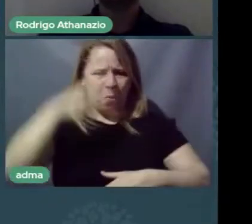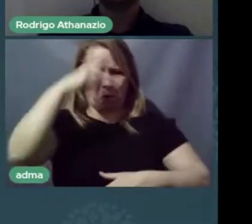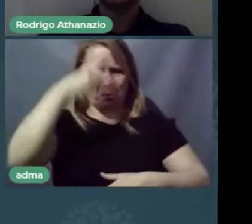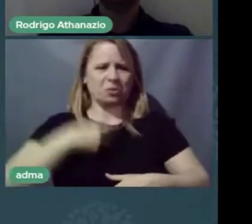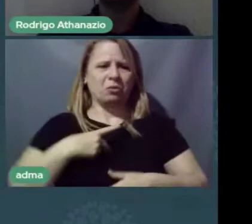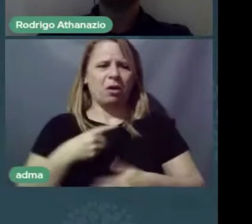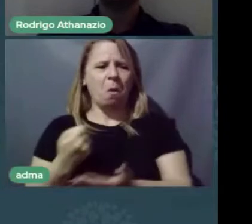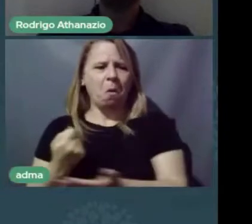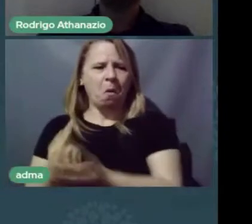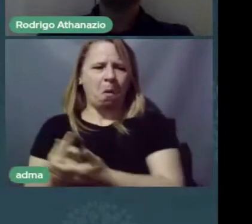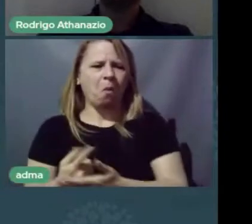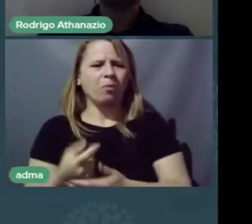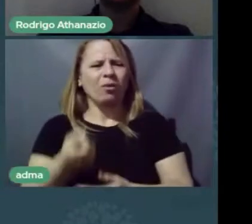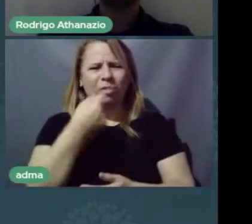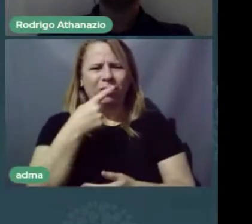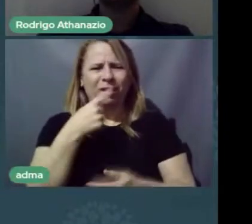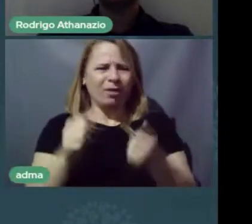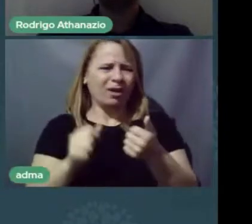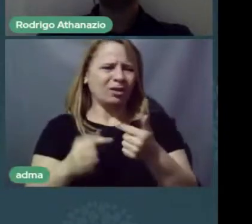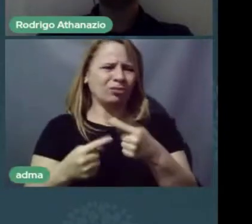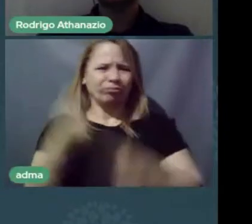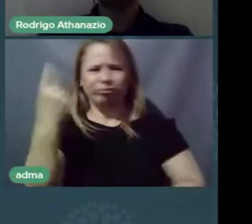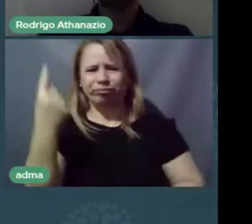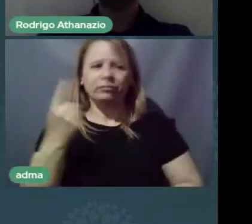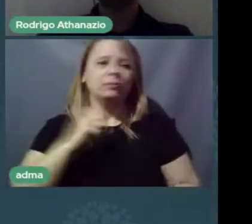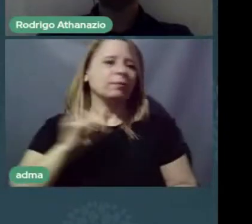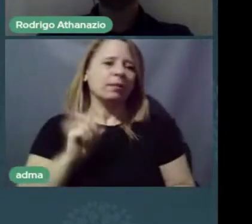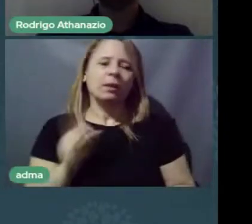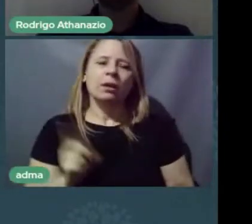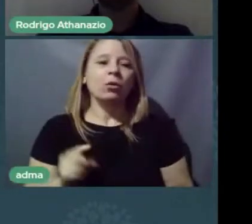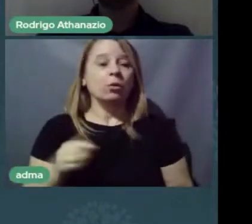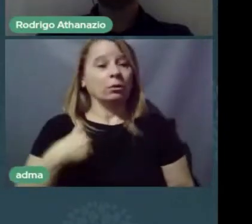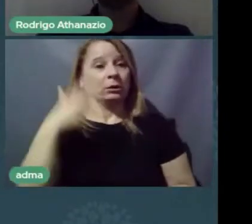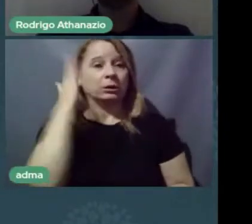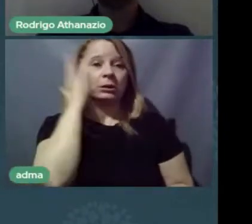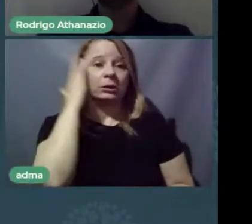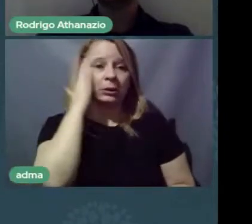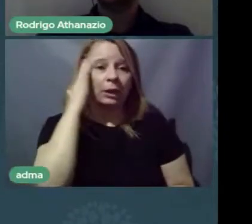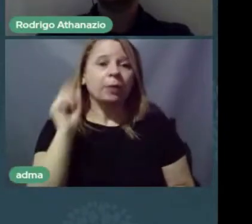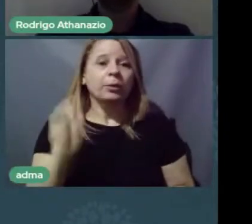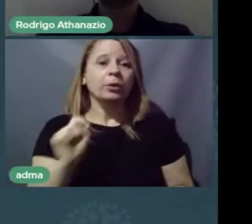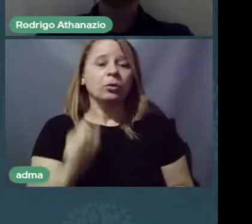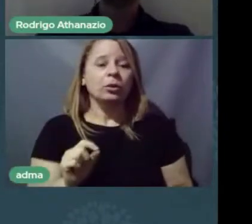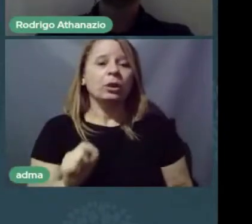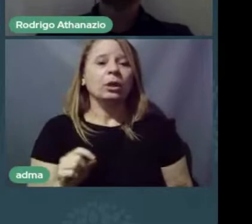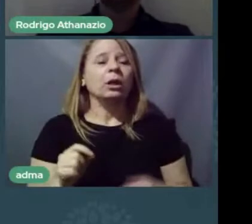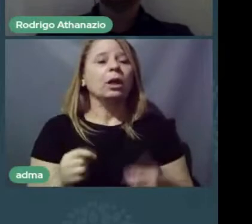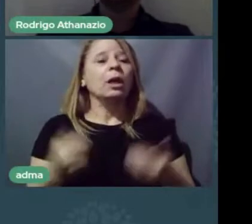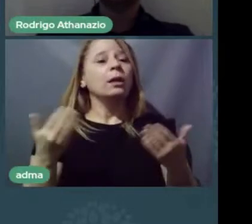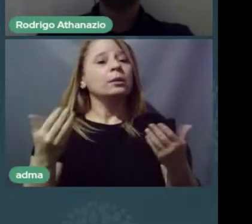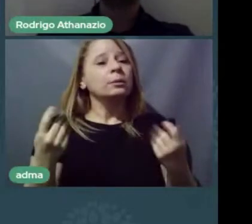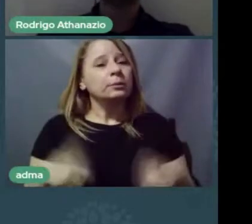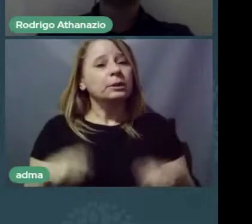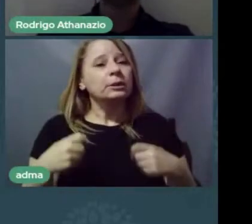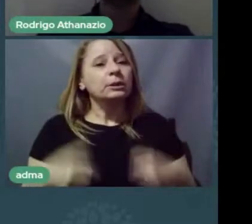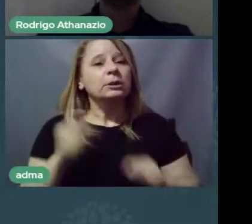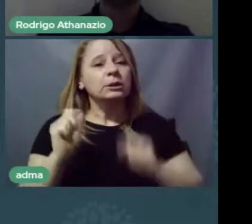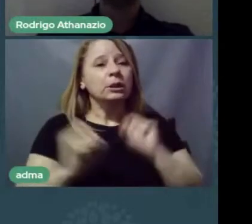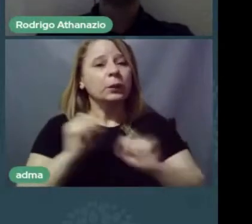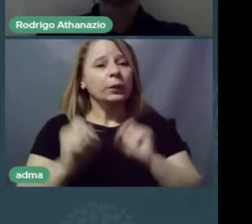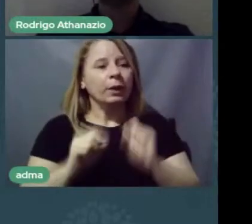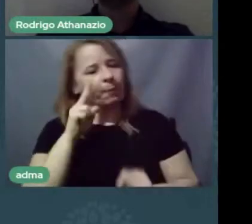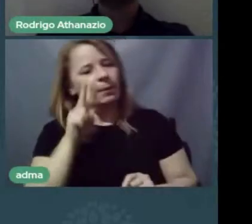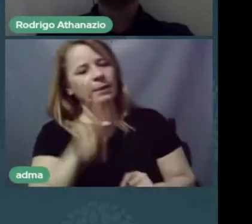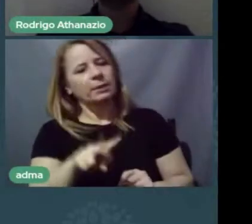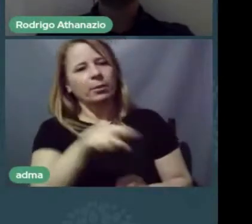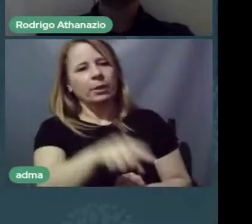remédios inapropriados para o controle da asma. A gente sabe hoje em dia que a gente não vai tratar todo mundo igual, então a gente, olhando para aquele paciente mais